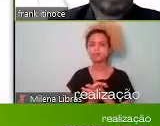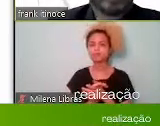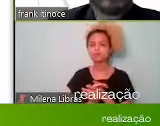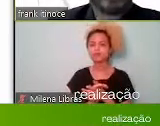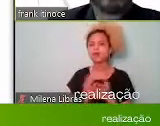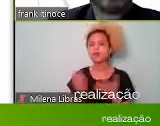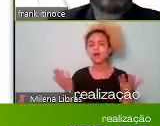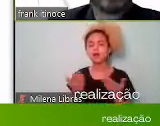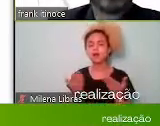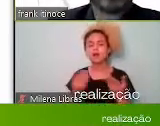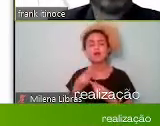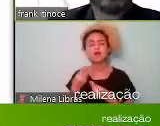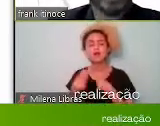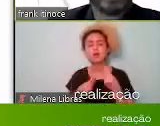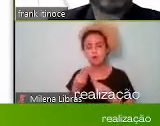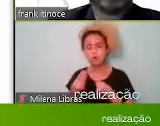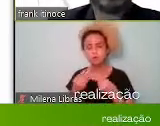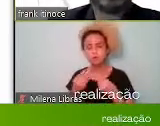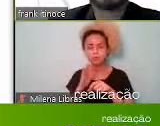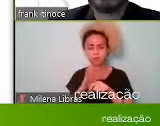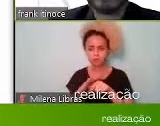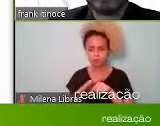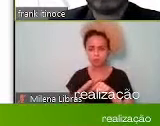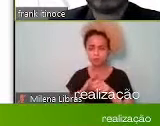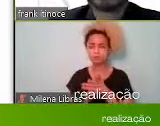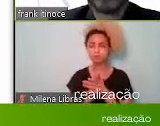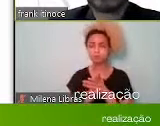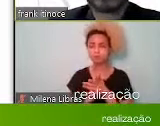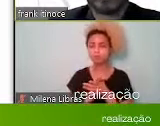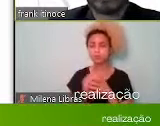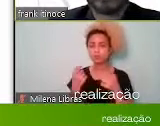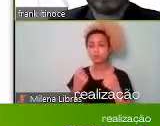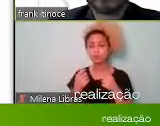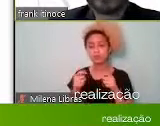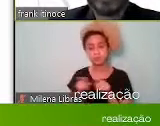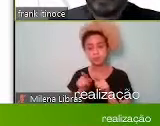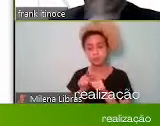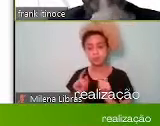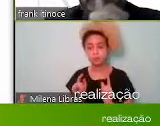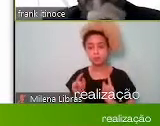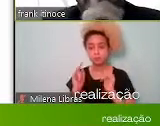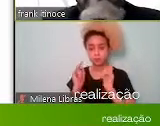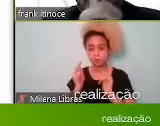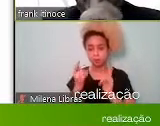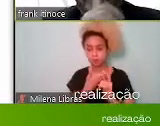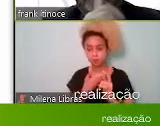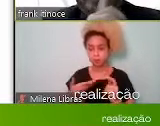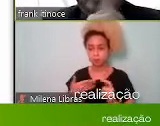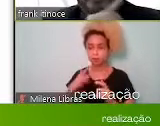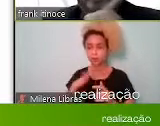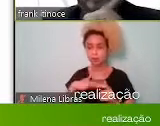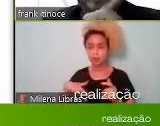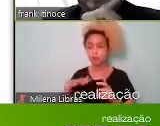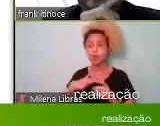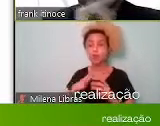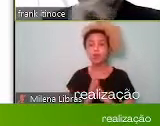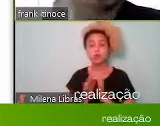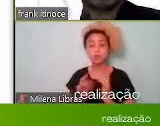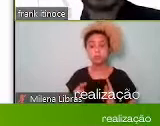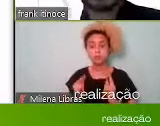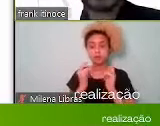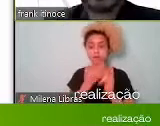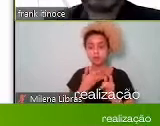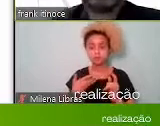vamos lá, né? Como é que eu vou regularizar meu prédio? Incluindo os prédios públicos. E detalhe, prédios públicos, a gente vem